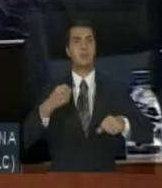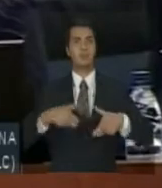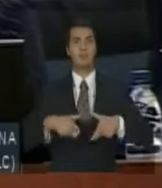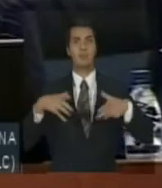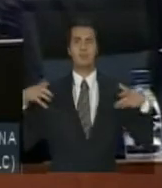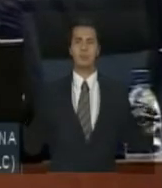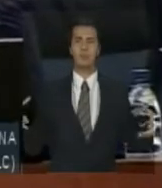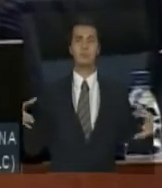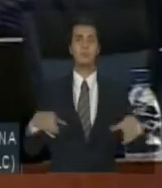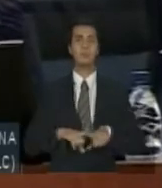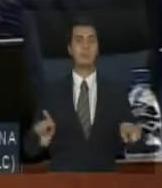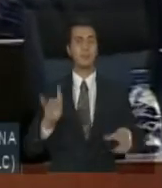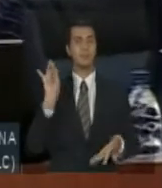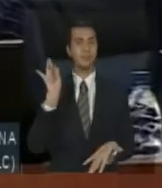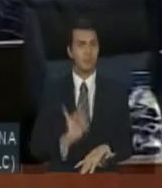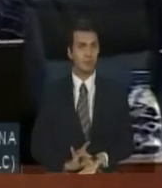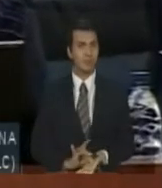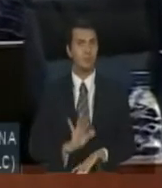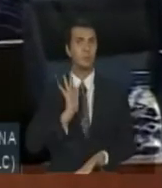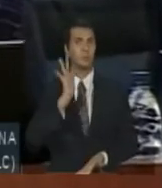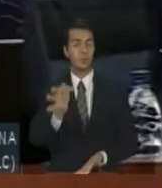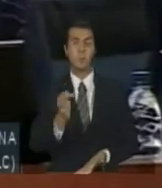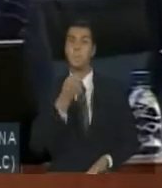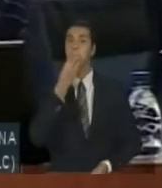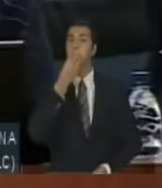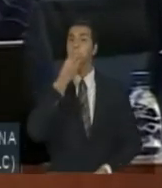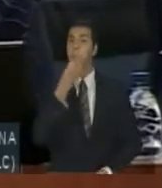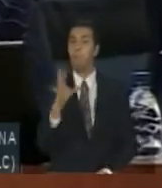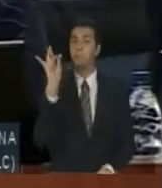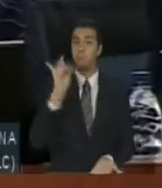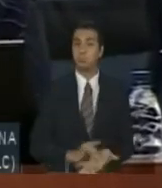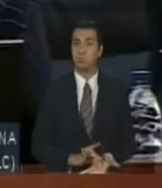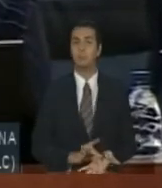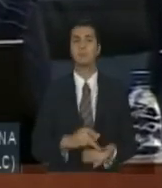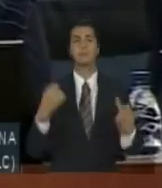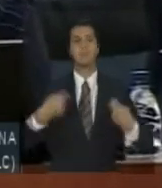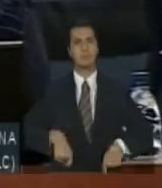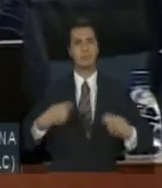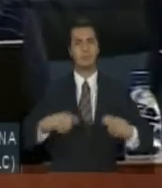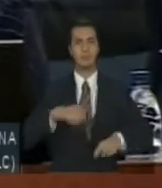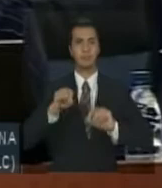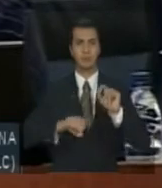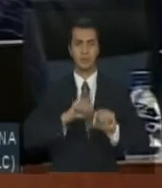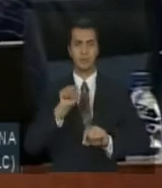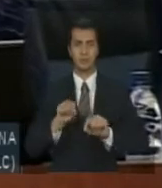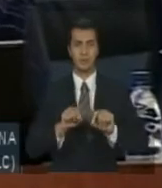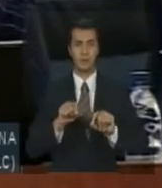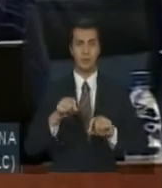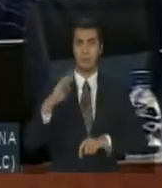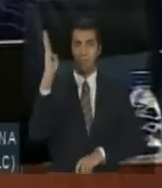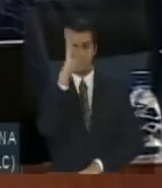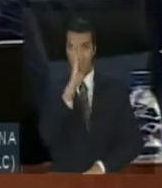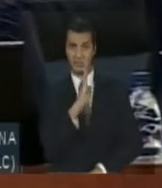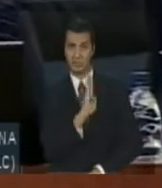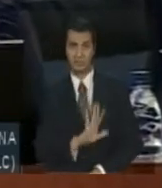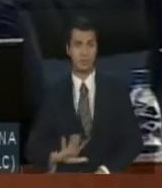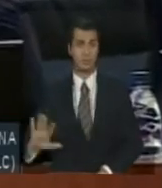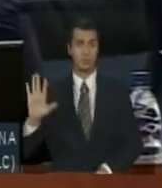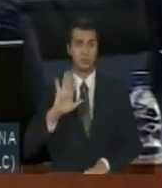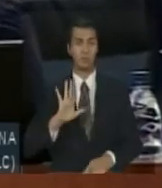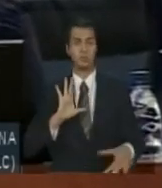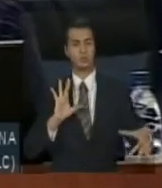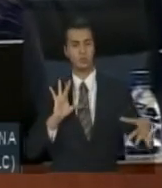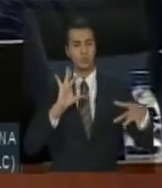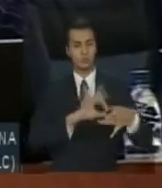grande país se for capaz de construir com seus